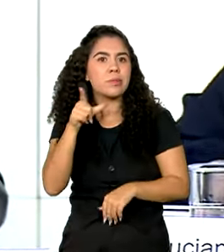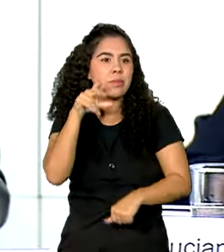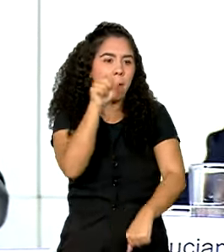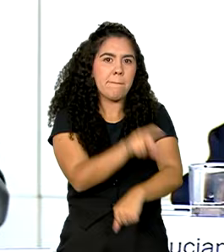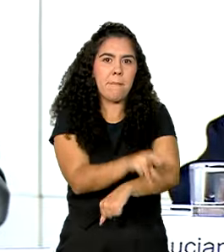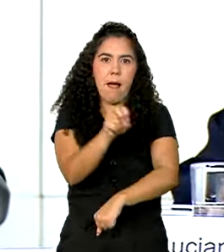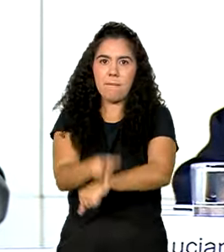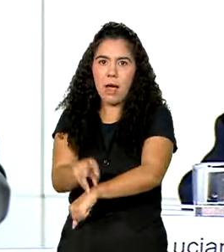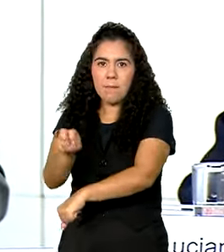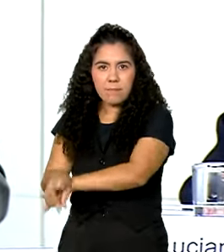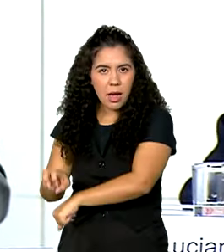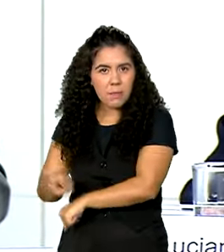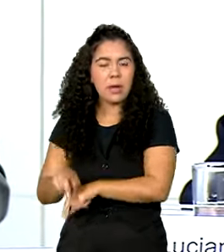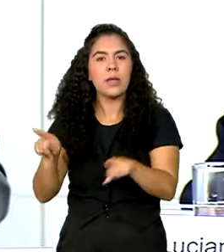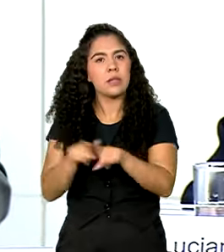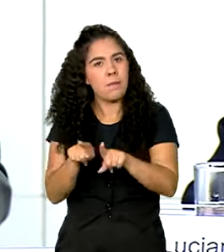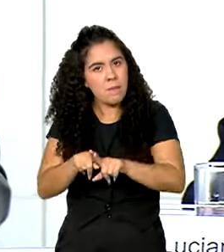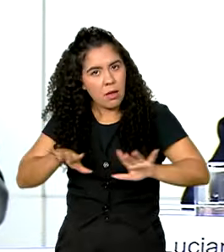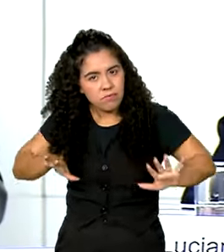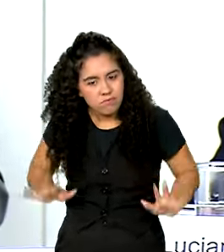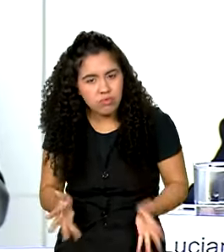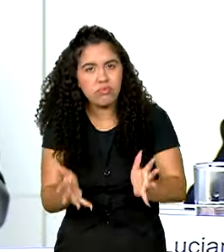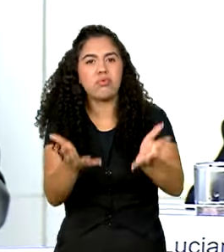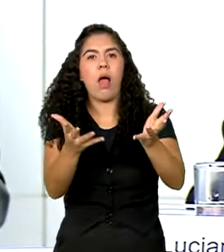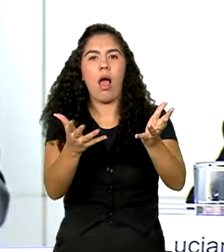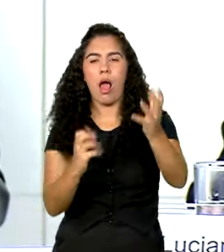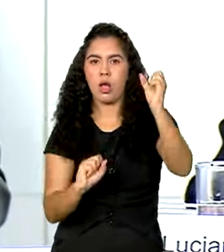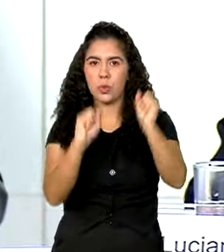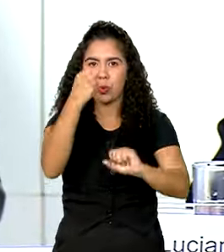emprego e fortalecer a indústria, brasileira.